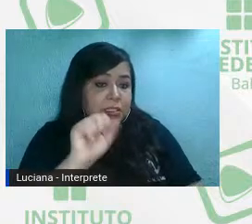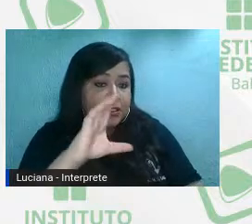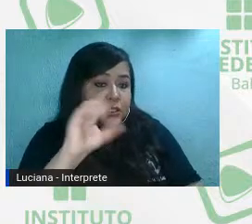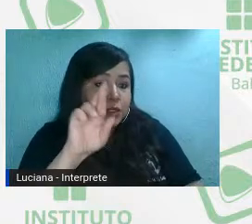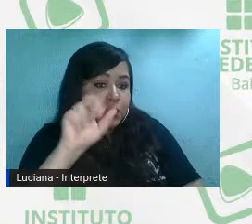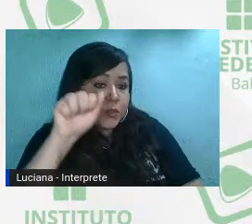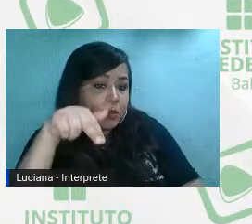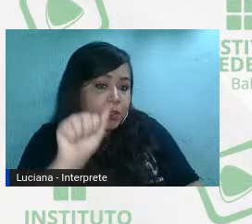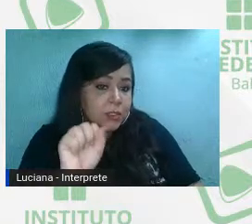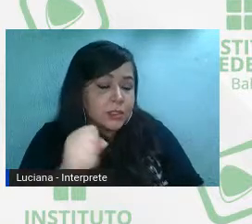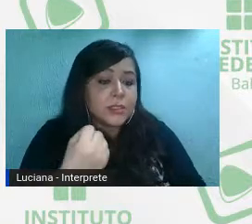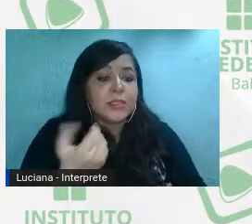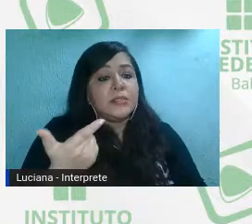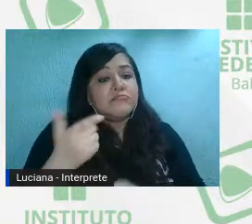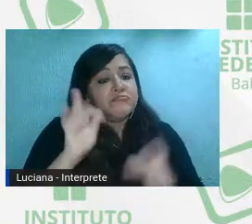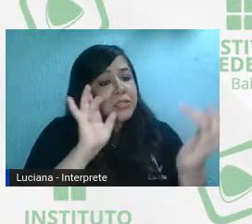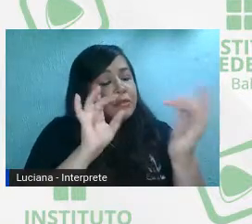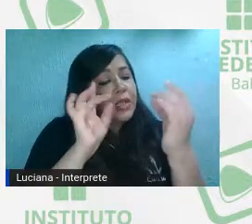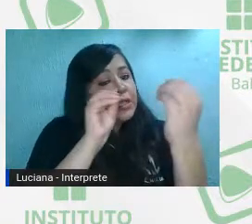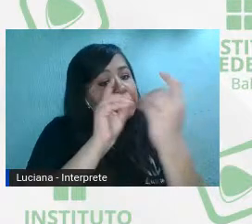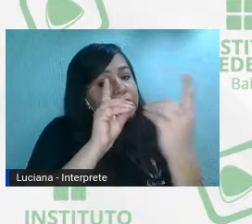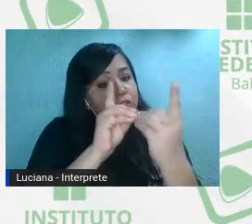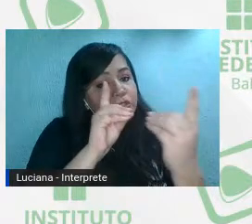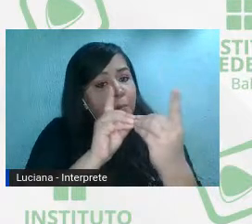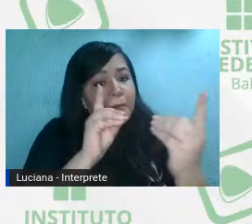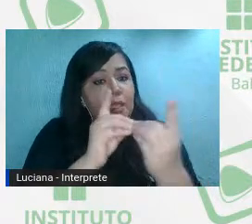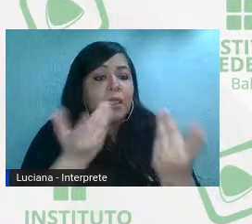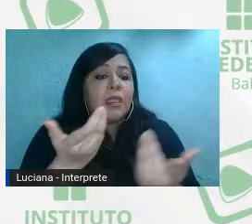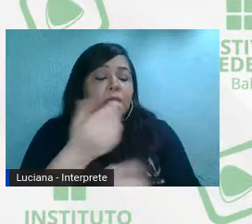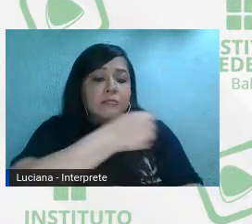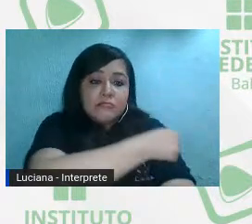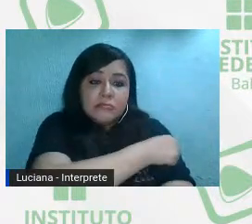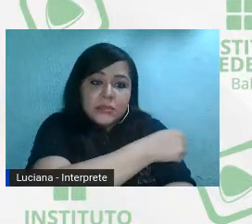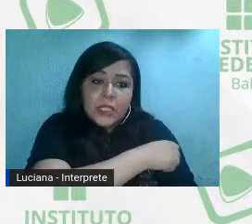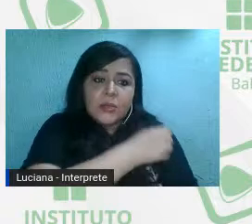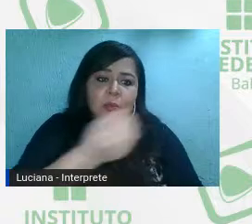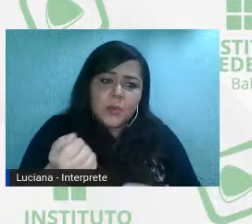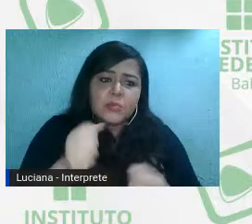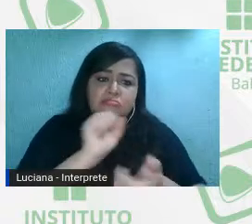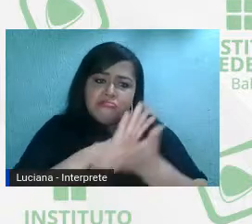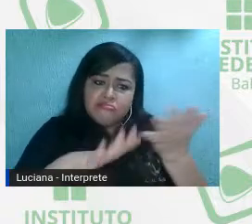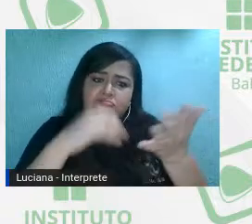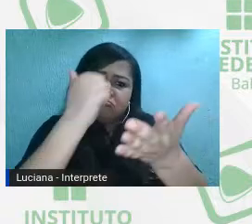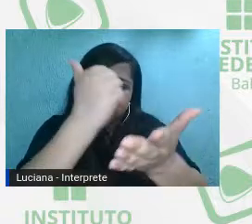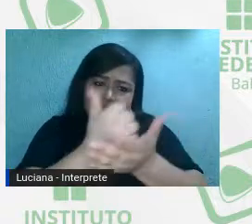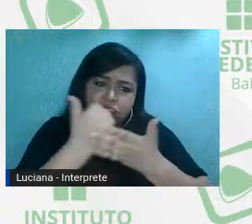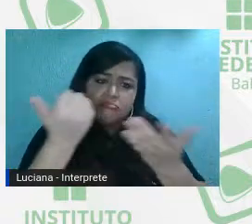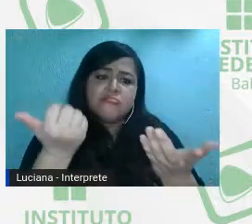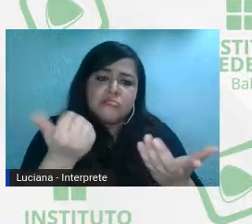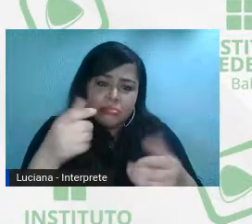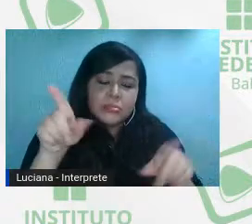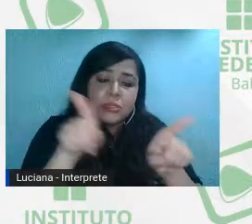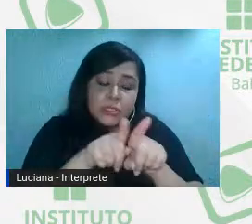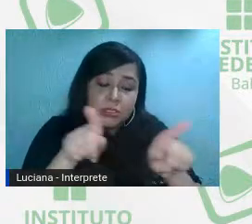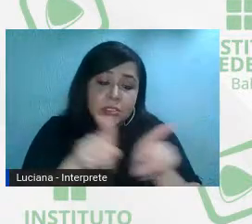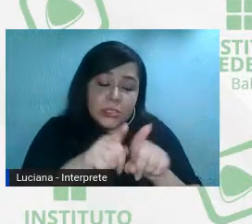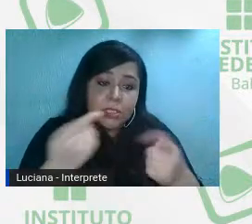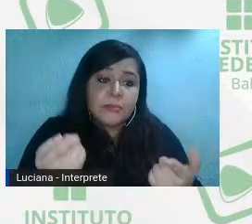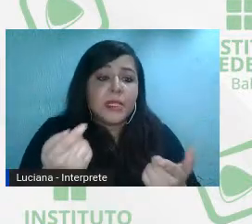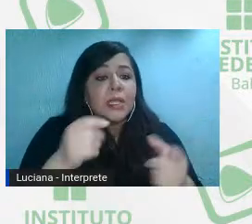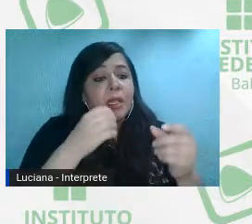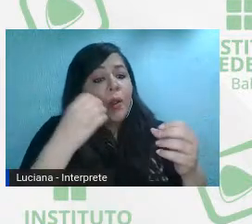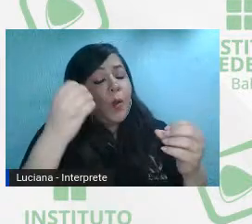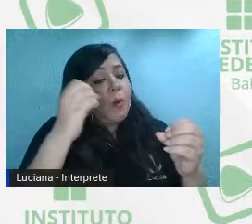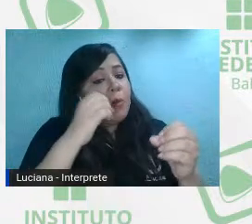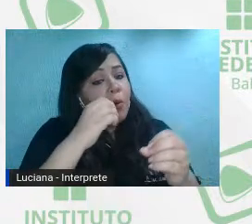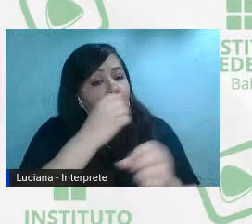atendimentos aos alunos, são atividades que irão agregar atualmente como estudante e futuramente como